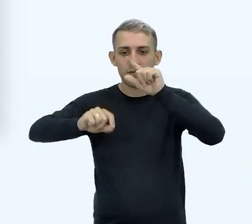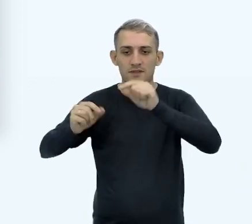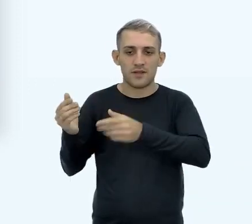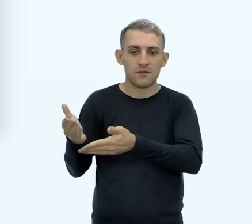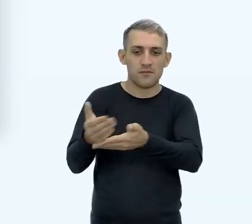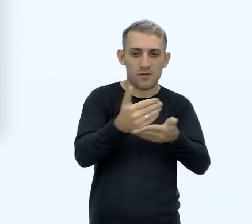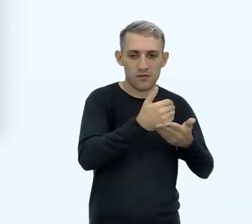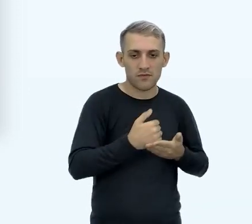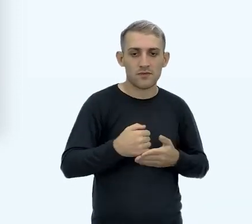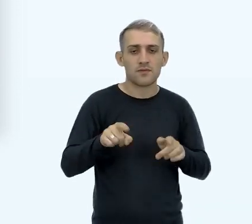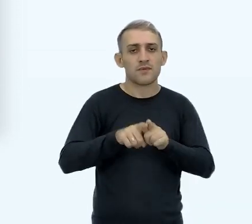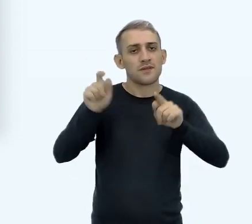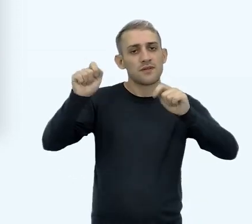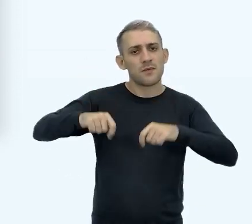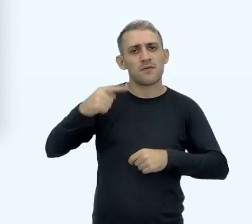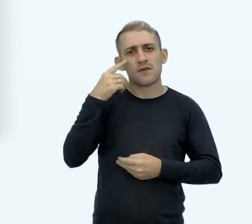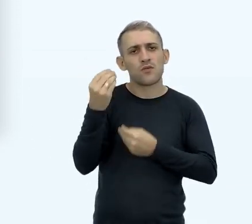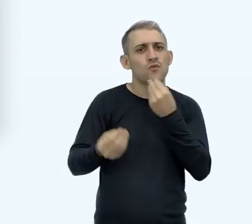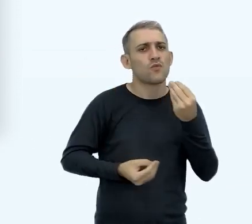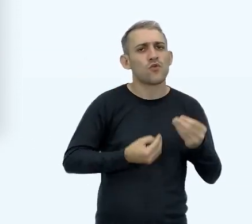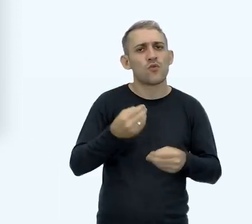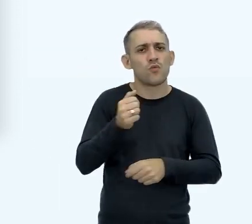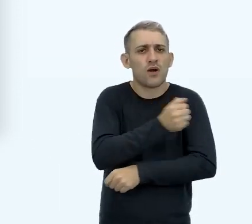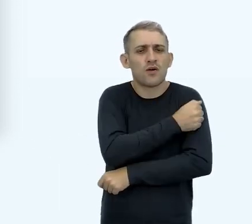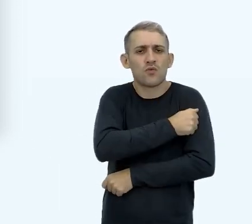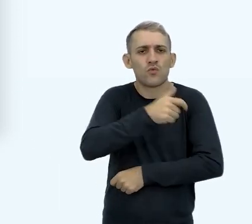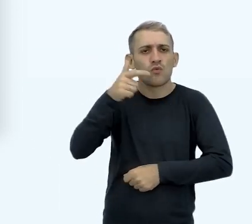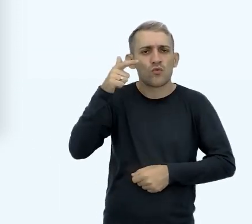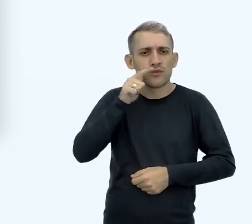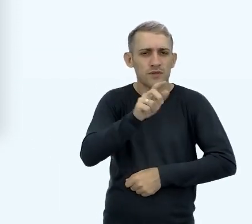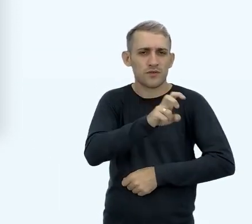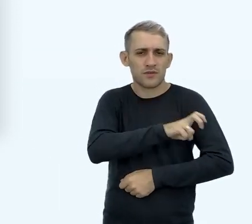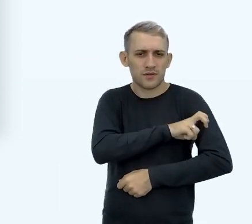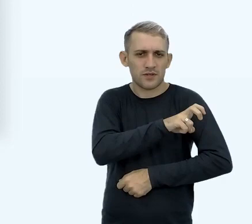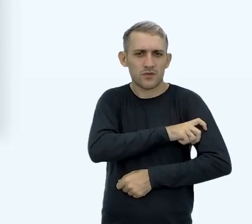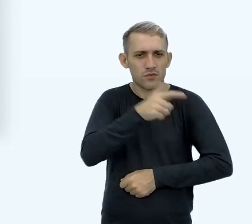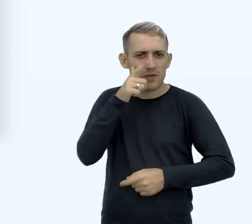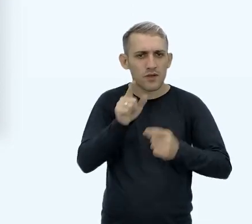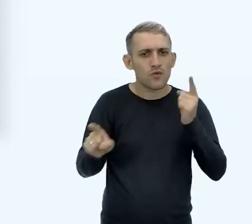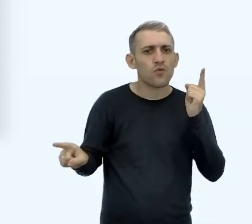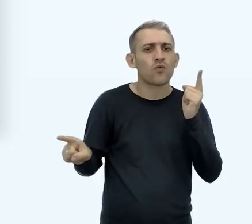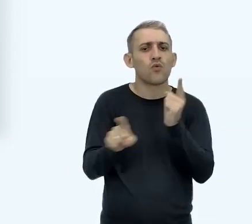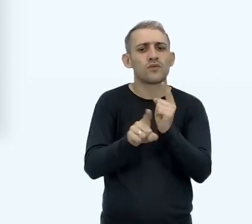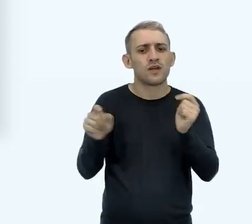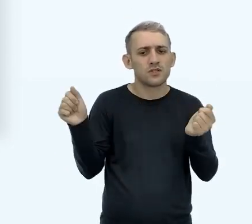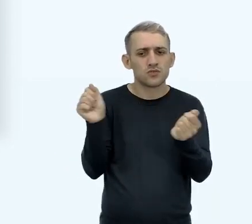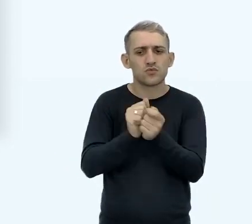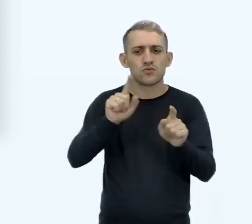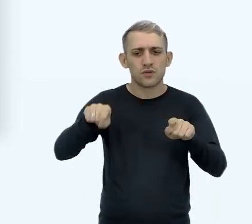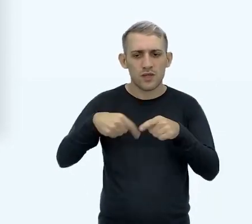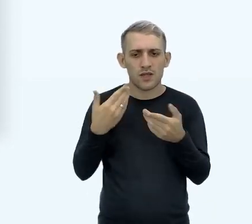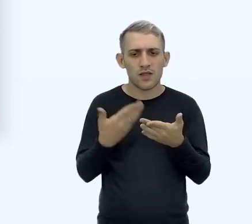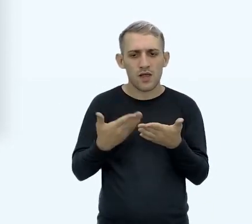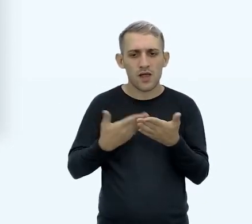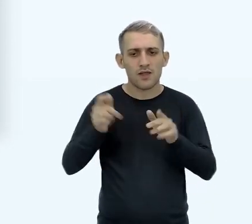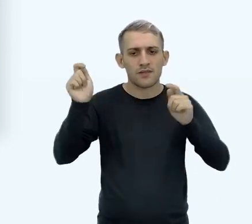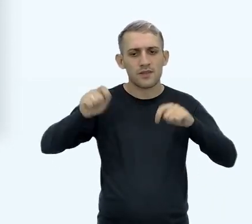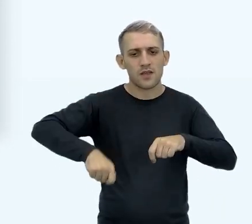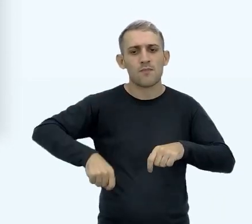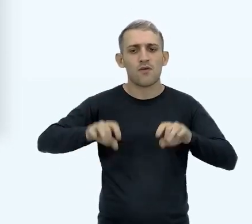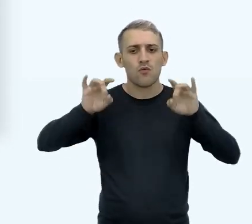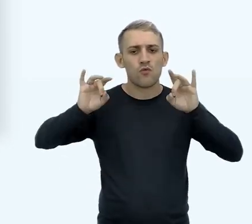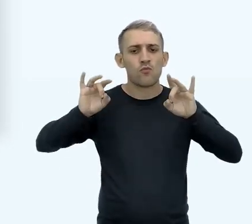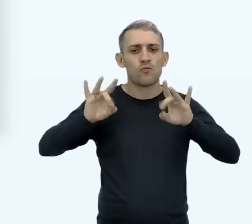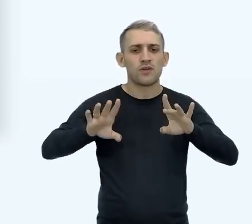aqui você pode ver qual foi a solução que um estudante do 5º ano conseguiu encontrar junto com a sua sala para cumprir todo